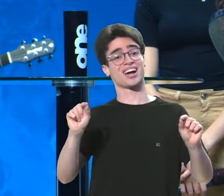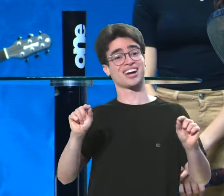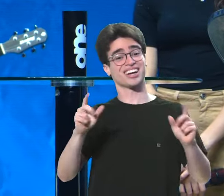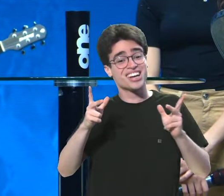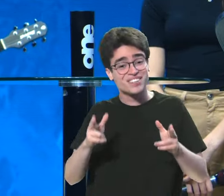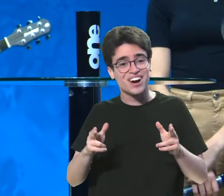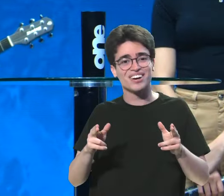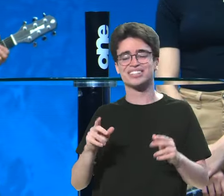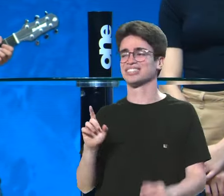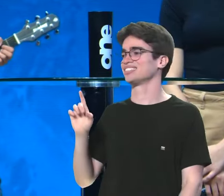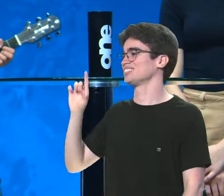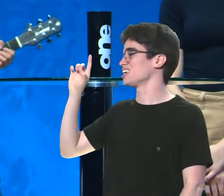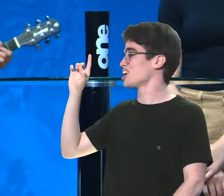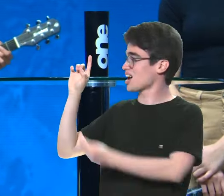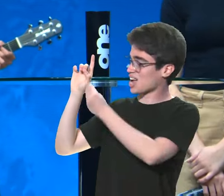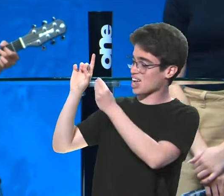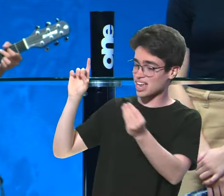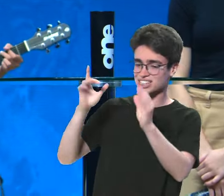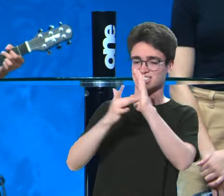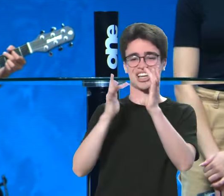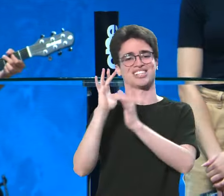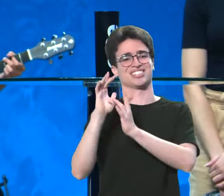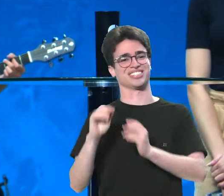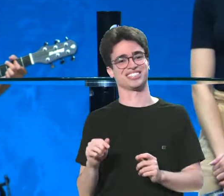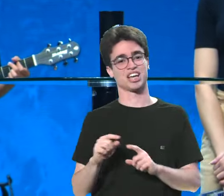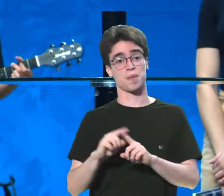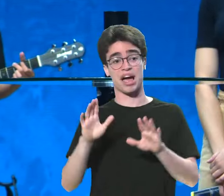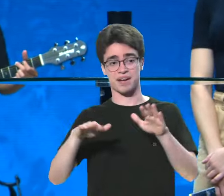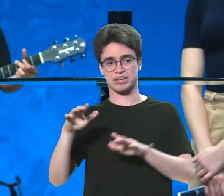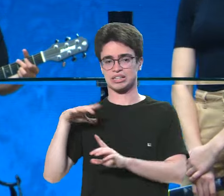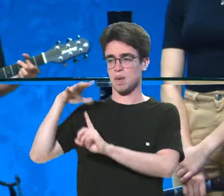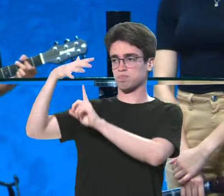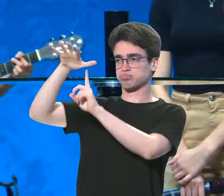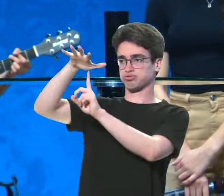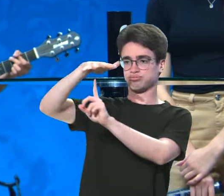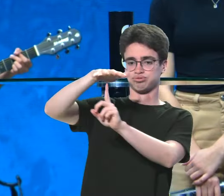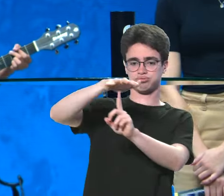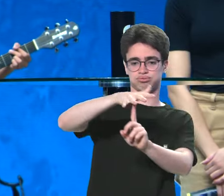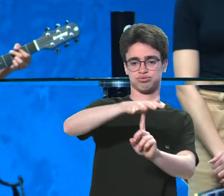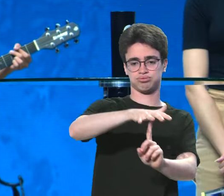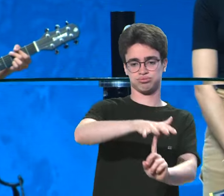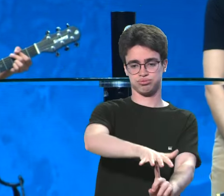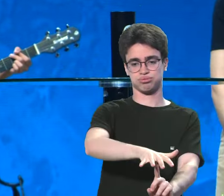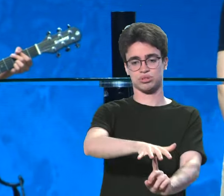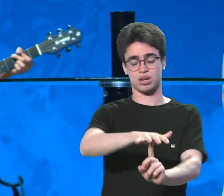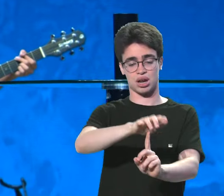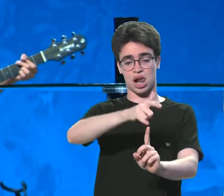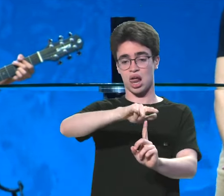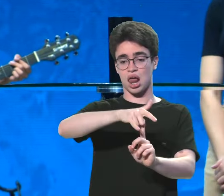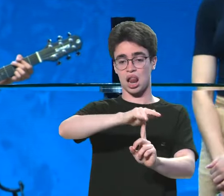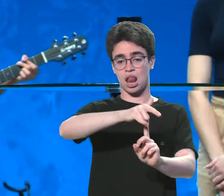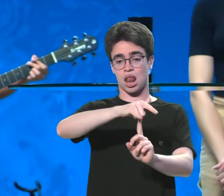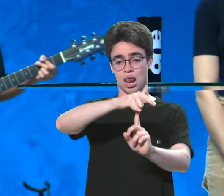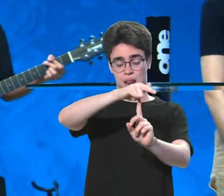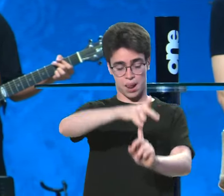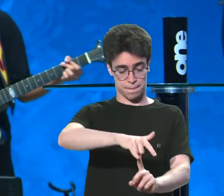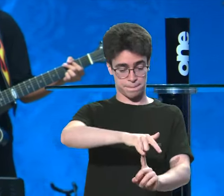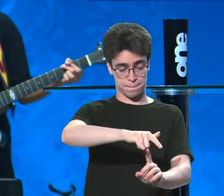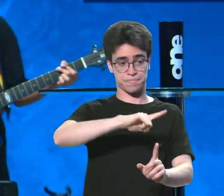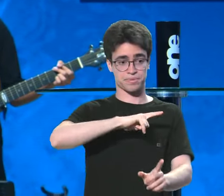Jesus e esse helicóptero chega na ilha só que ele consegue aterrar então ele joga uma escada para que você possa subir e